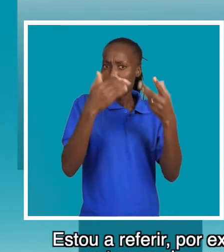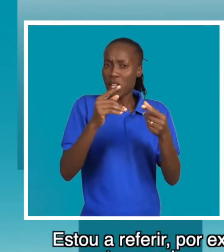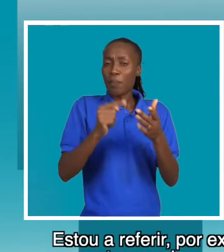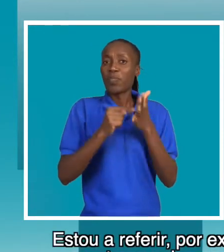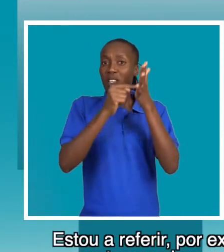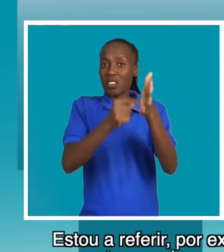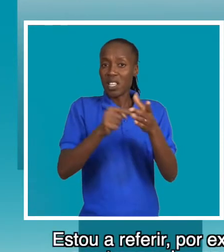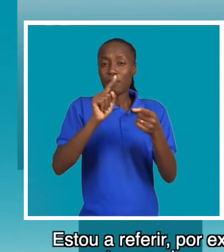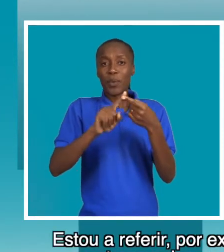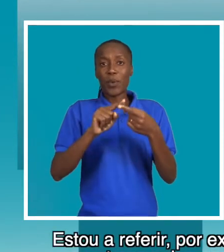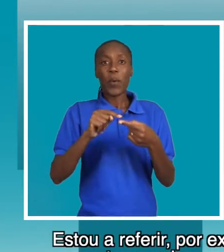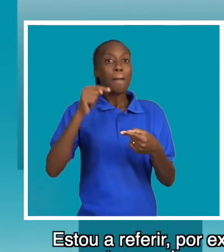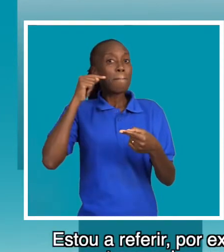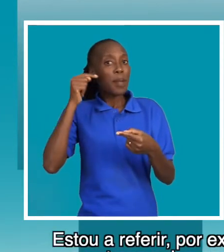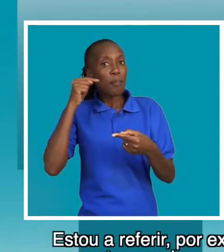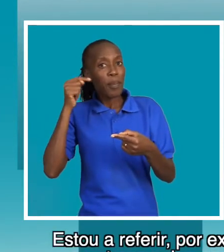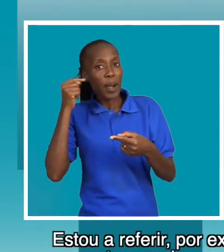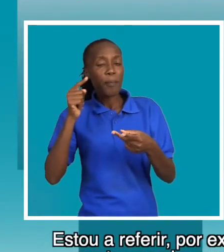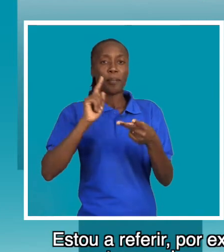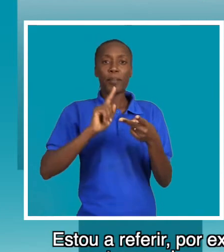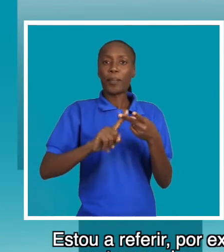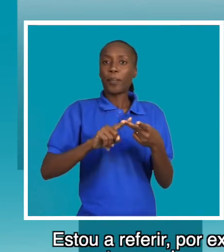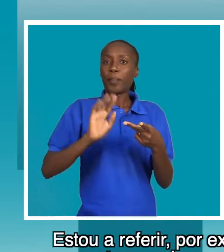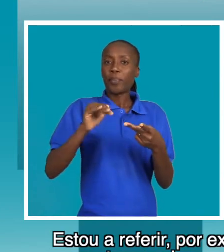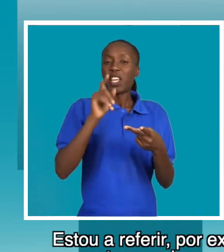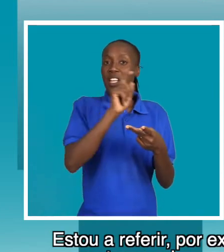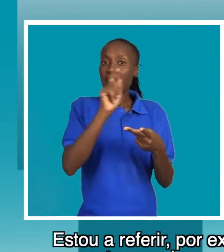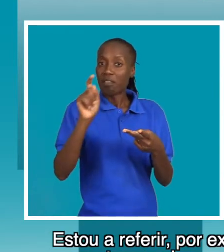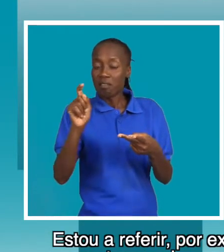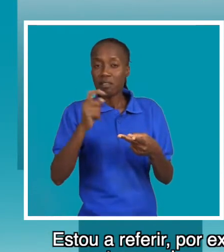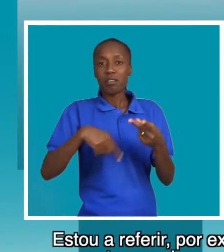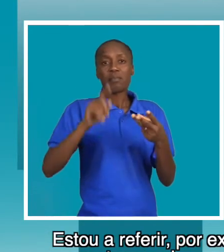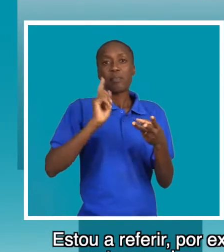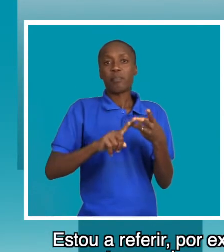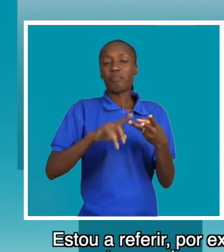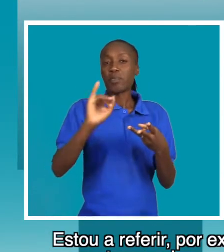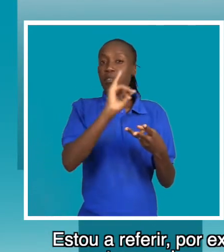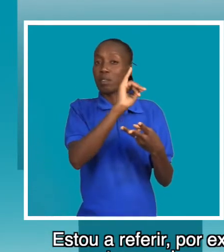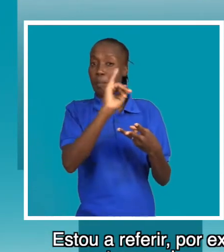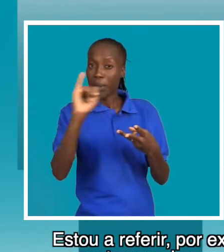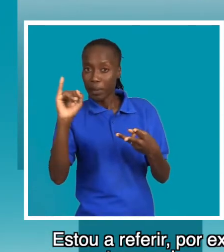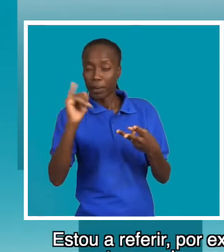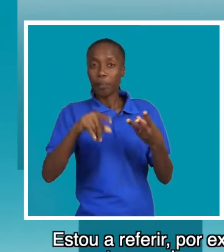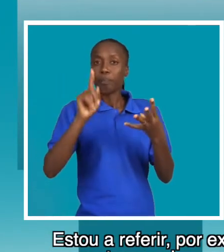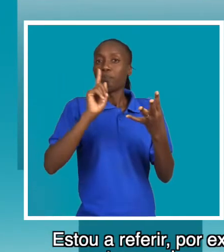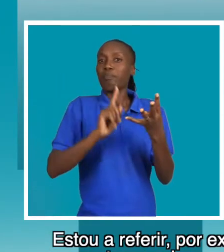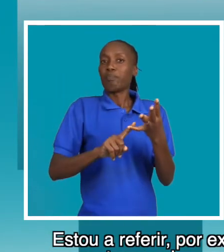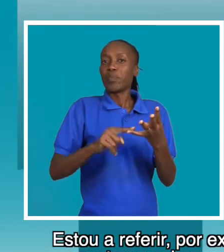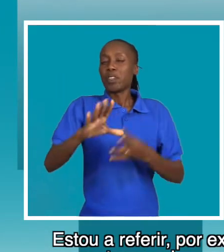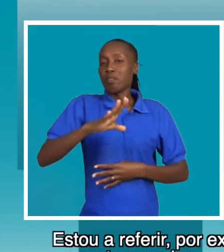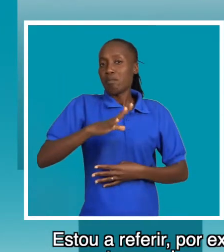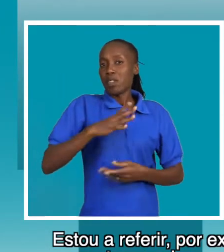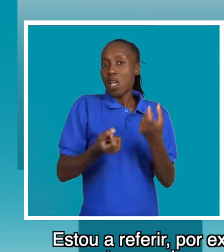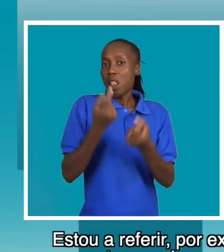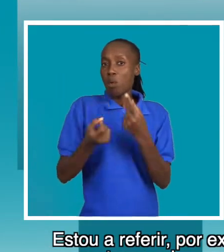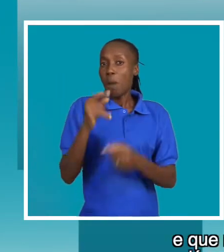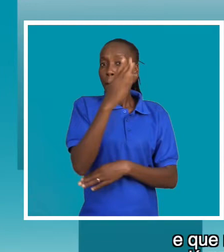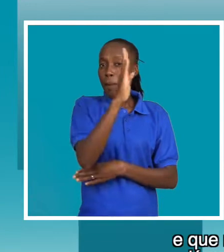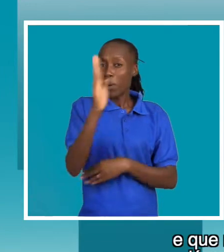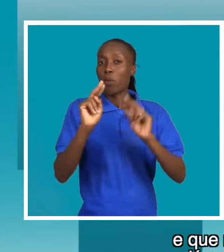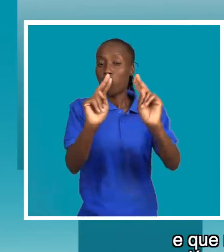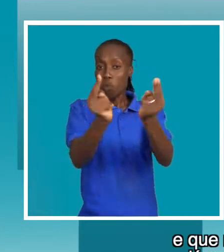Cabo Delegado, Gaza, Inhambane, que temos algumas bibliotecas novas construídas de